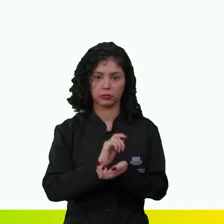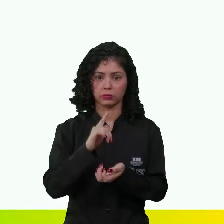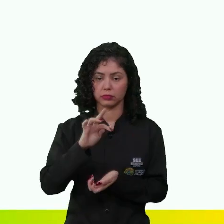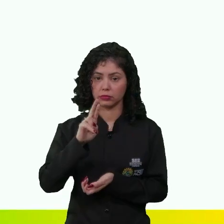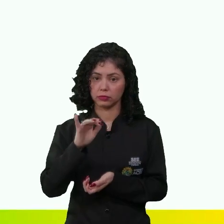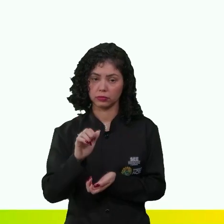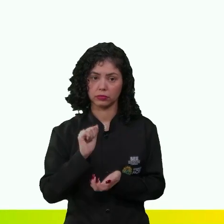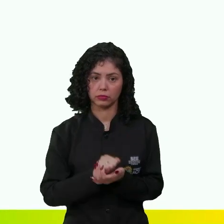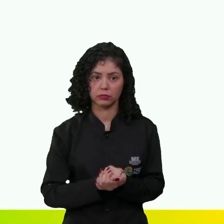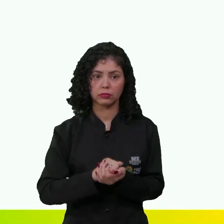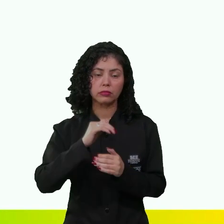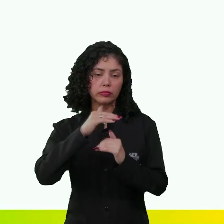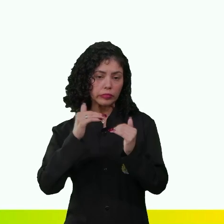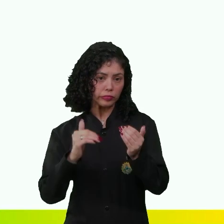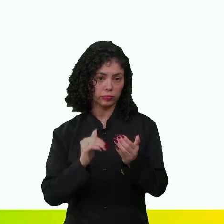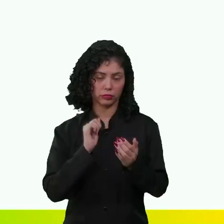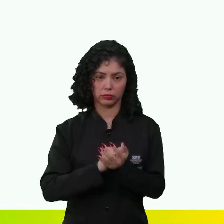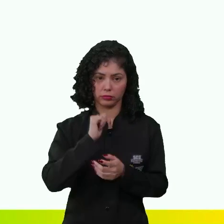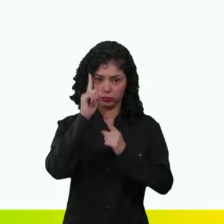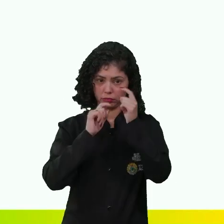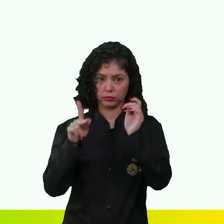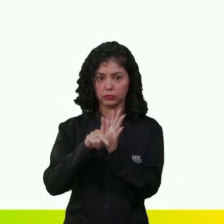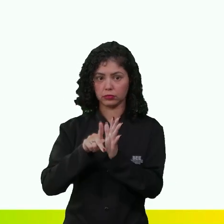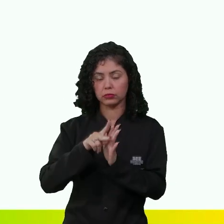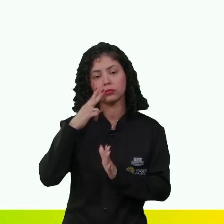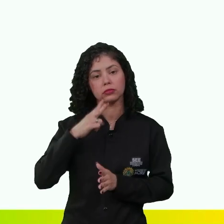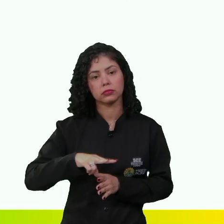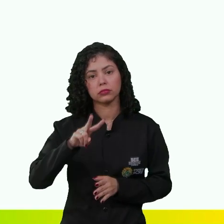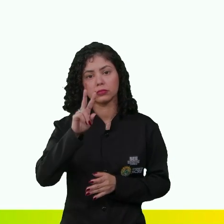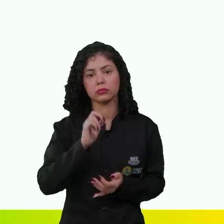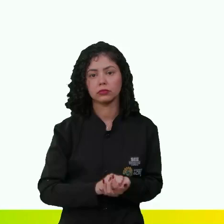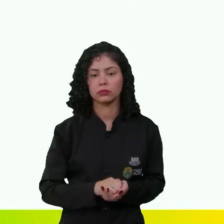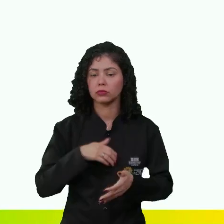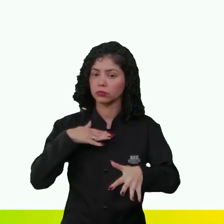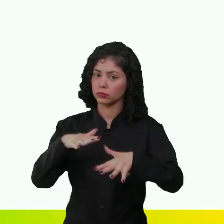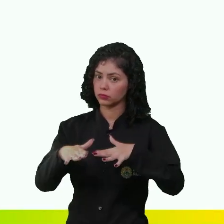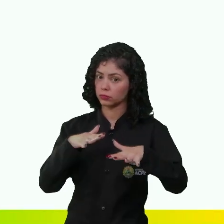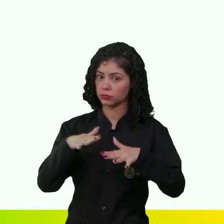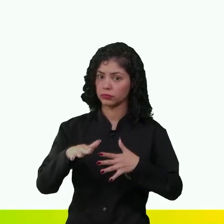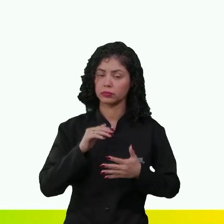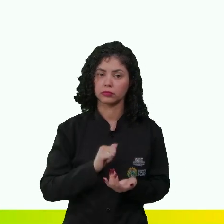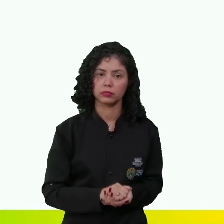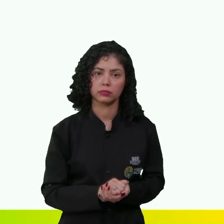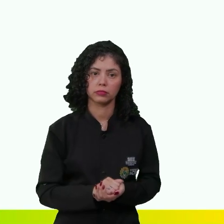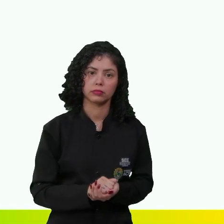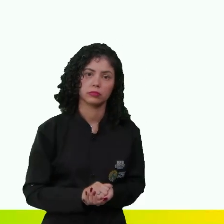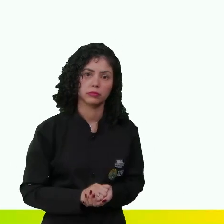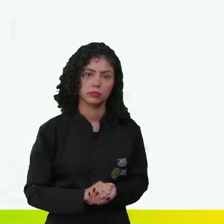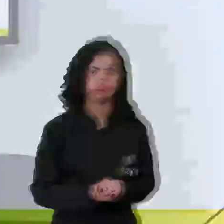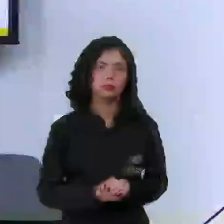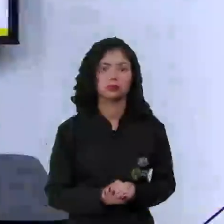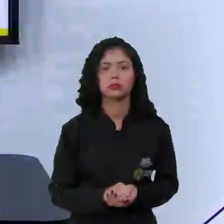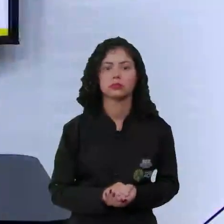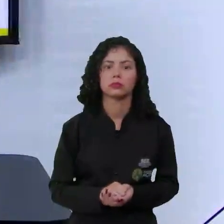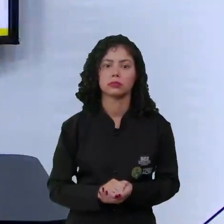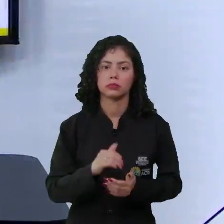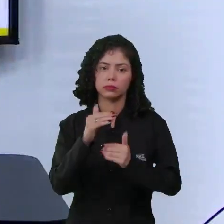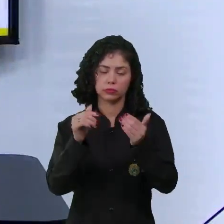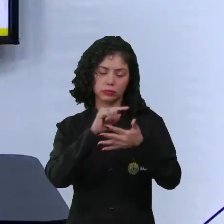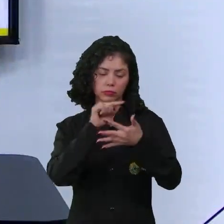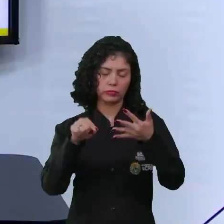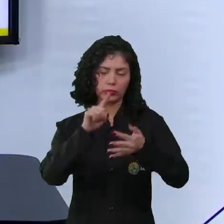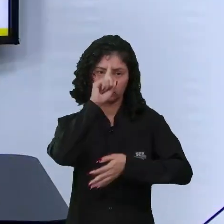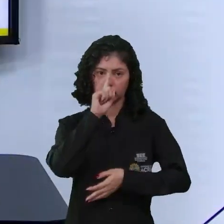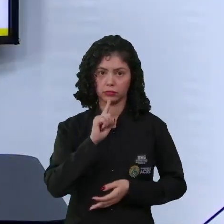o ritual, todas as formas de expressão. Você bate o olho no movimento, vejam, foca em mim. Todas as